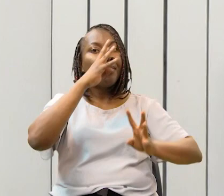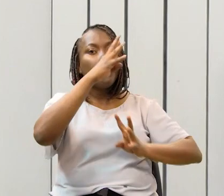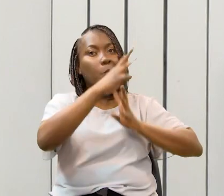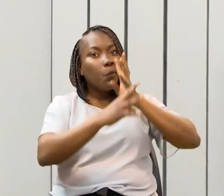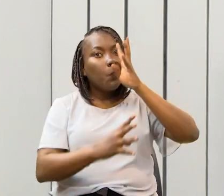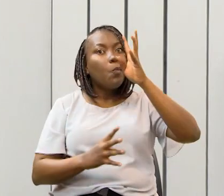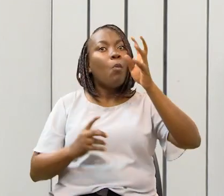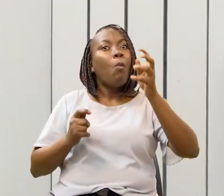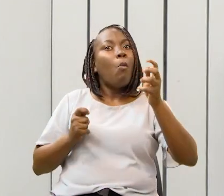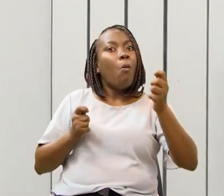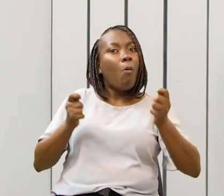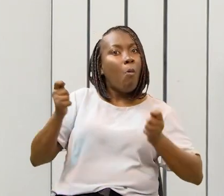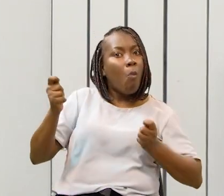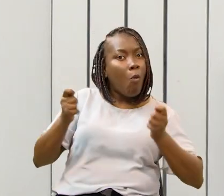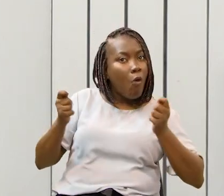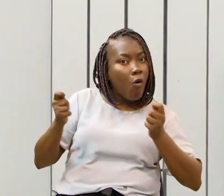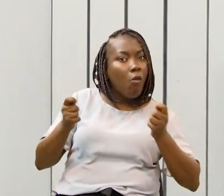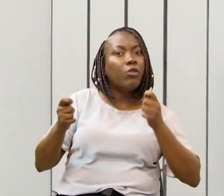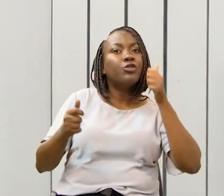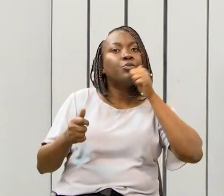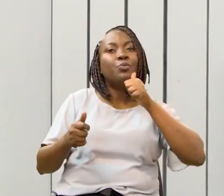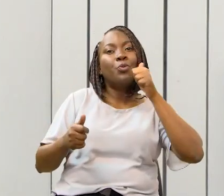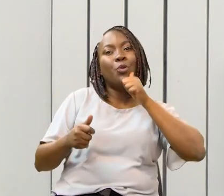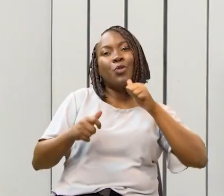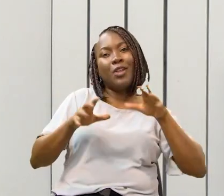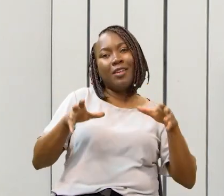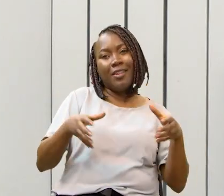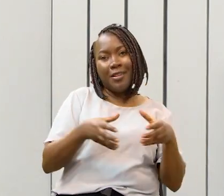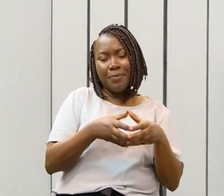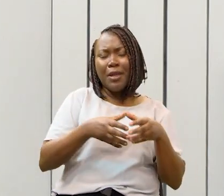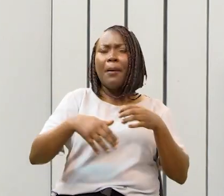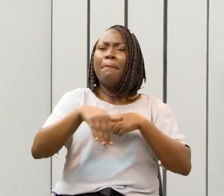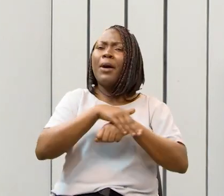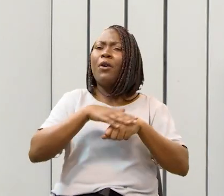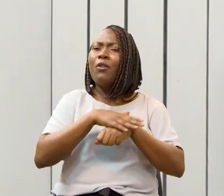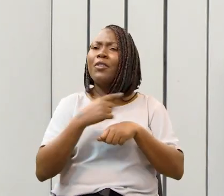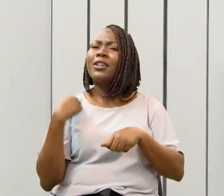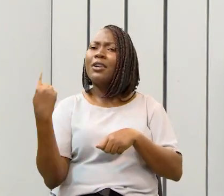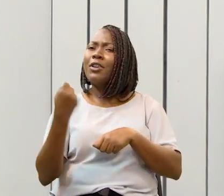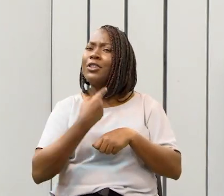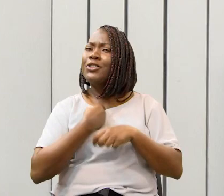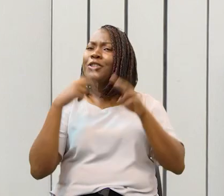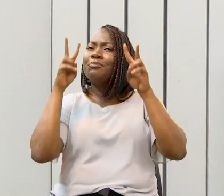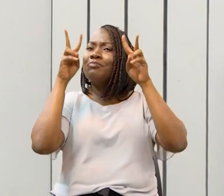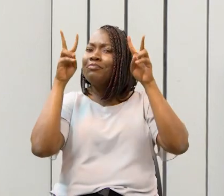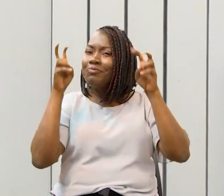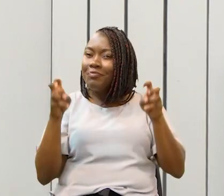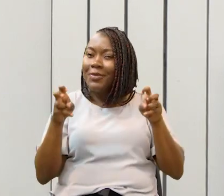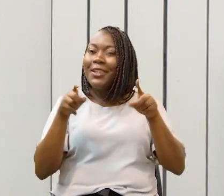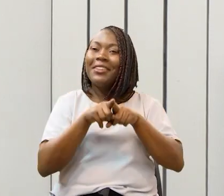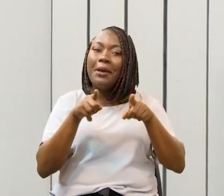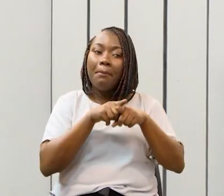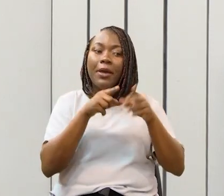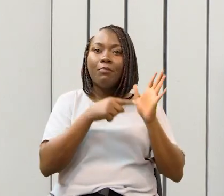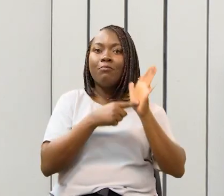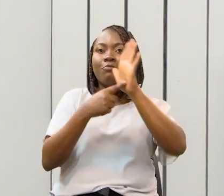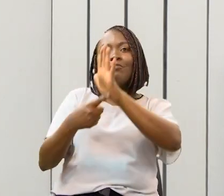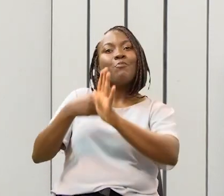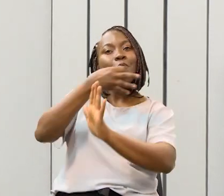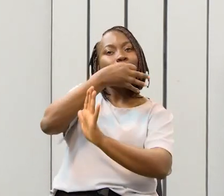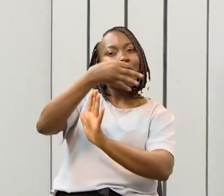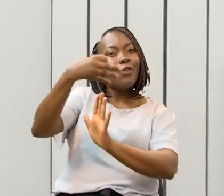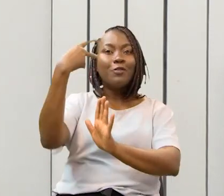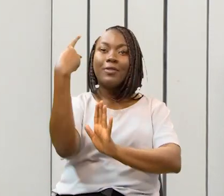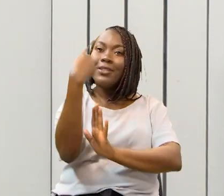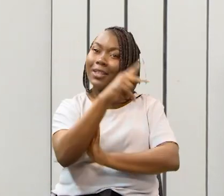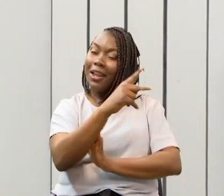de mulheres. Para conversar com a gente sobre esse tema e mostrar o ponto de vista dela, está aqui a